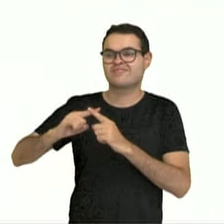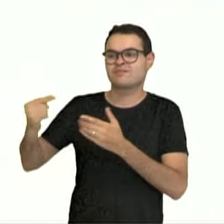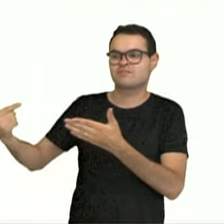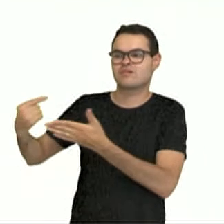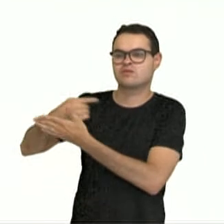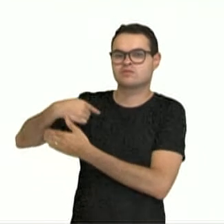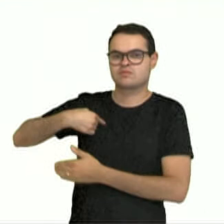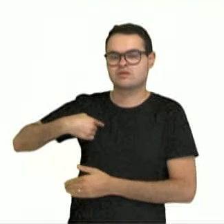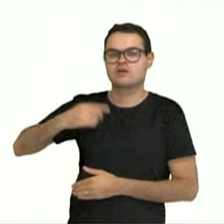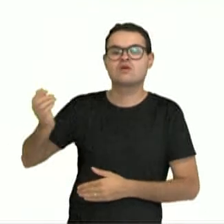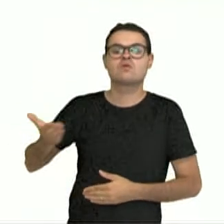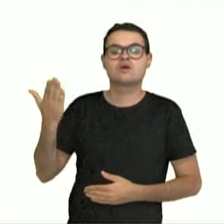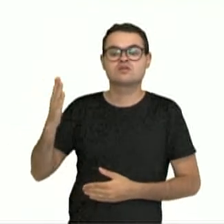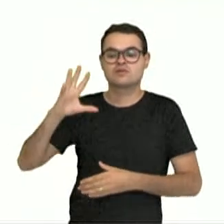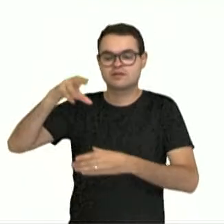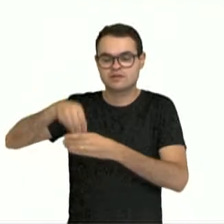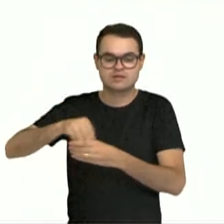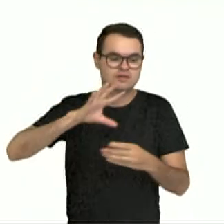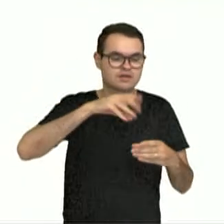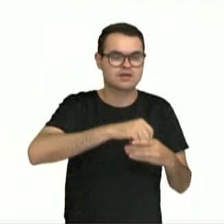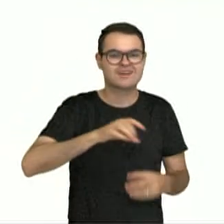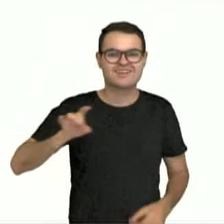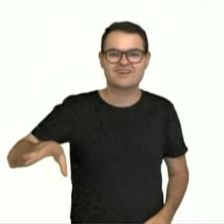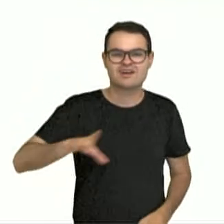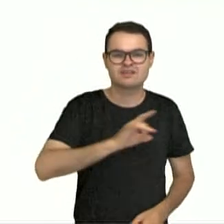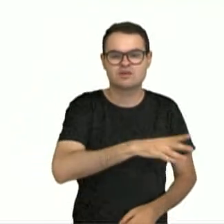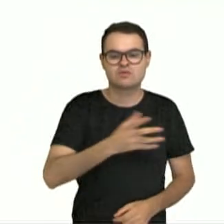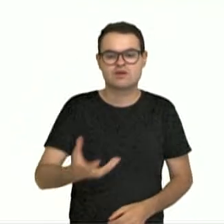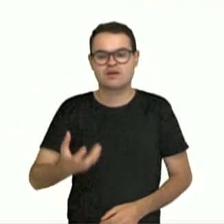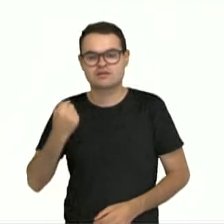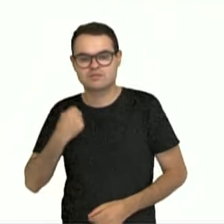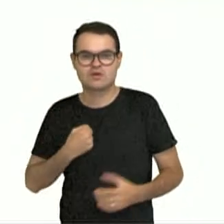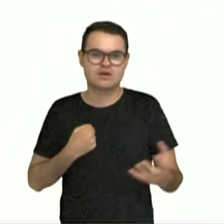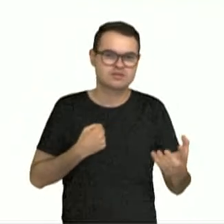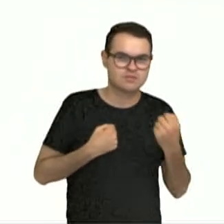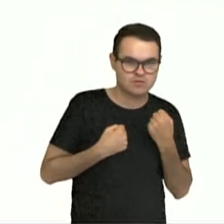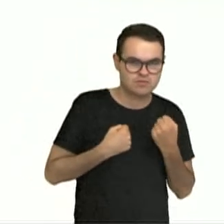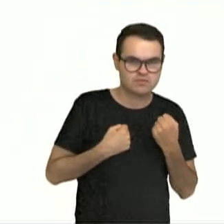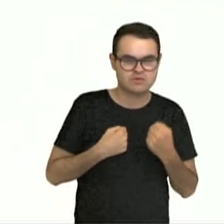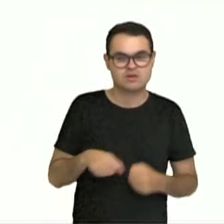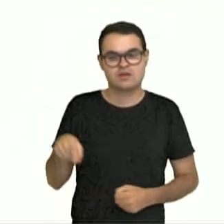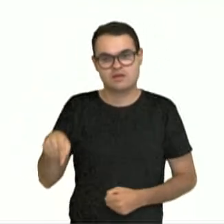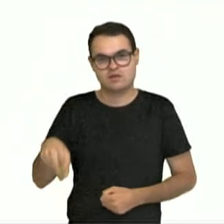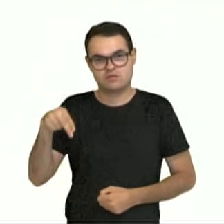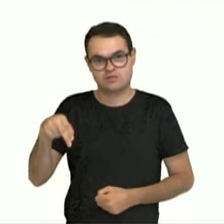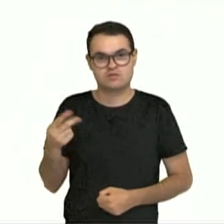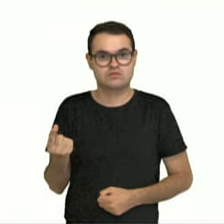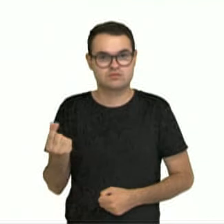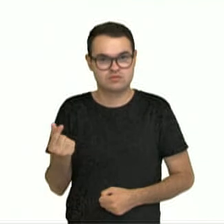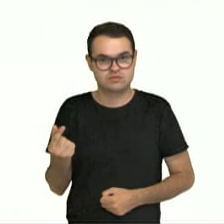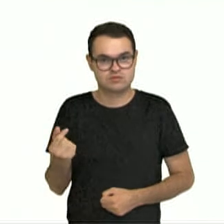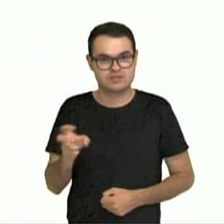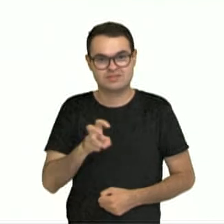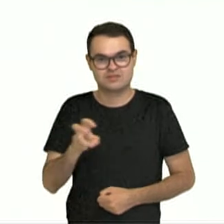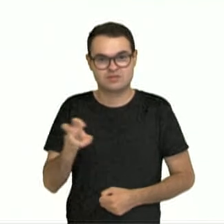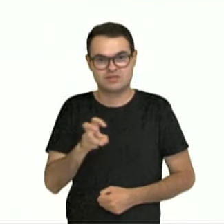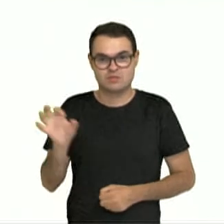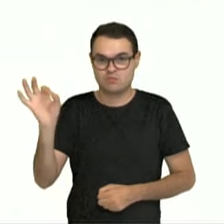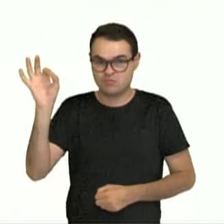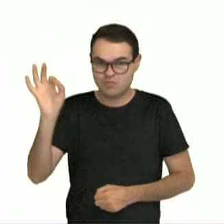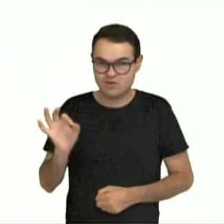quê? Quanto coube a cada um, ou seja, quanto que cada um recebeu. Então, quer dizer que o Nilson vai receber